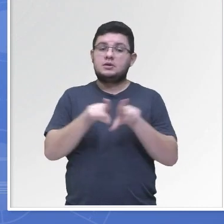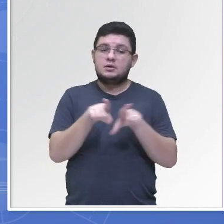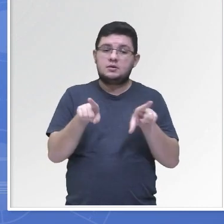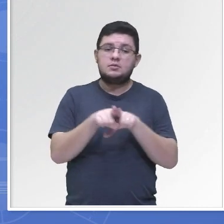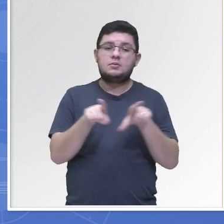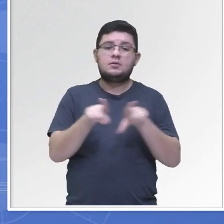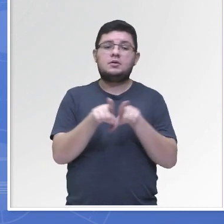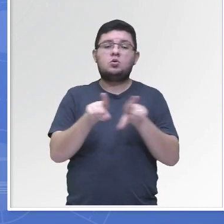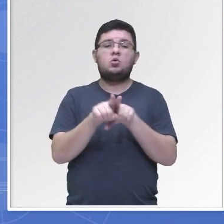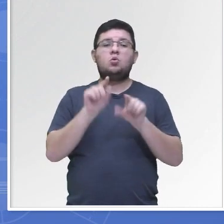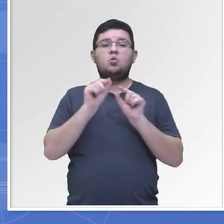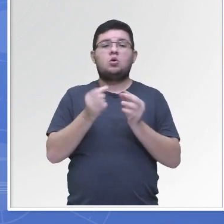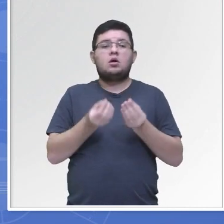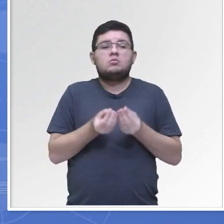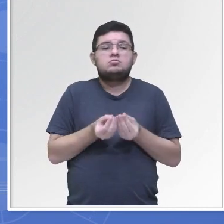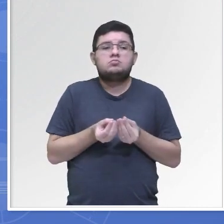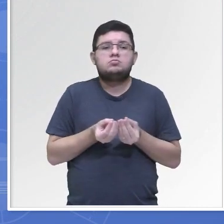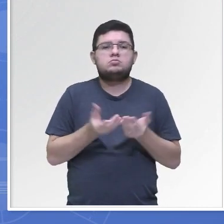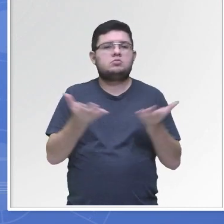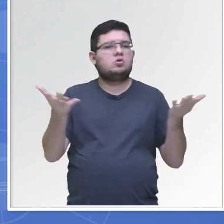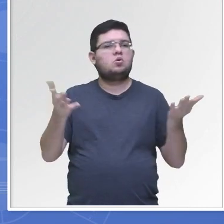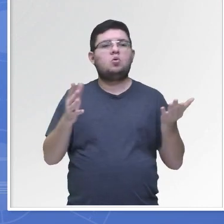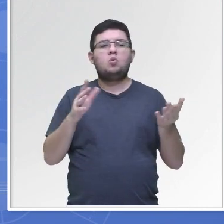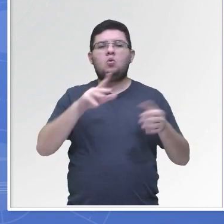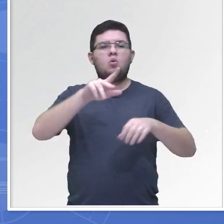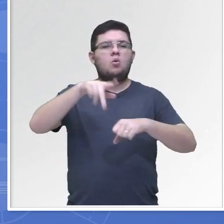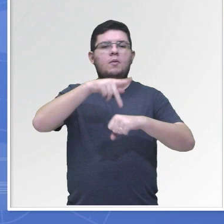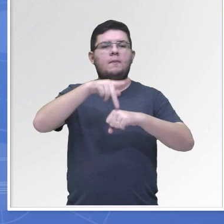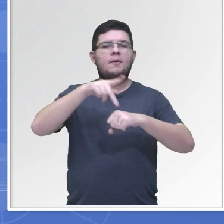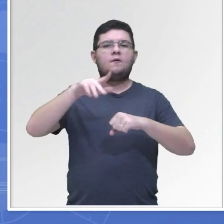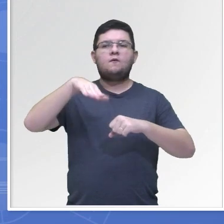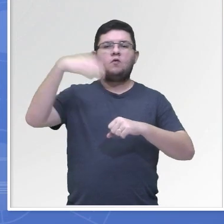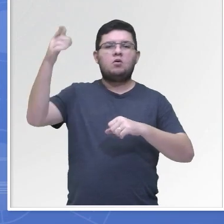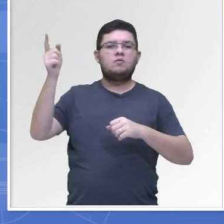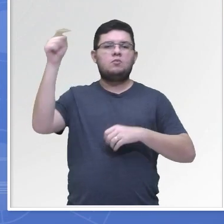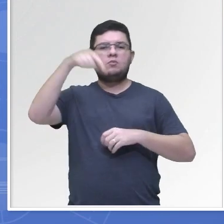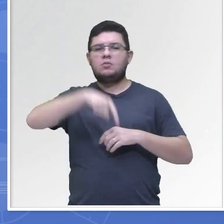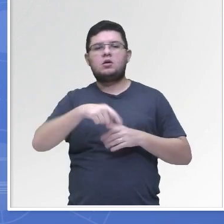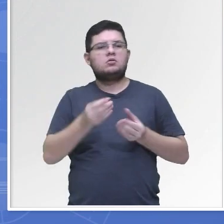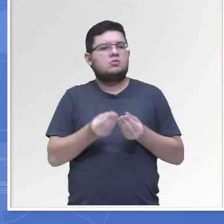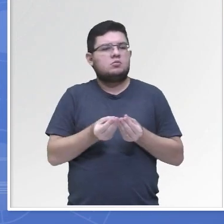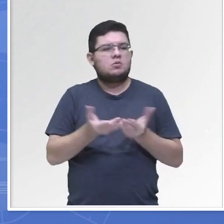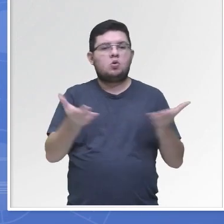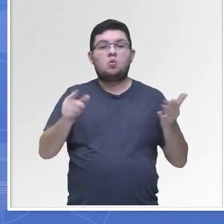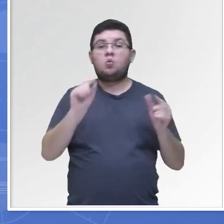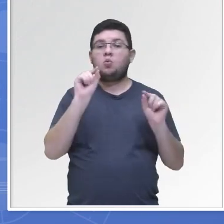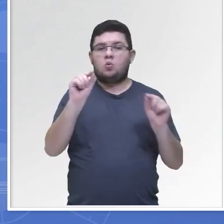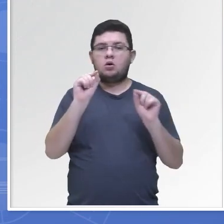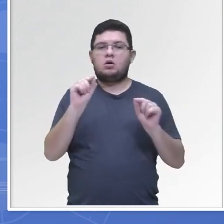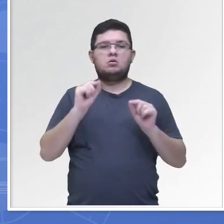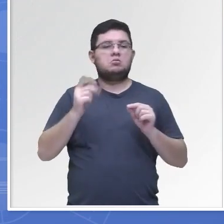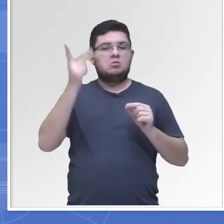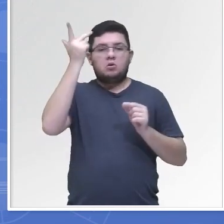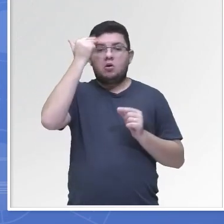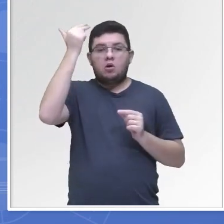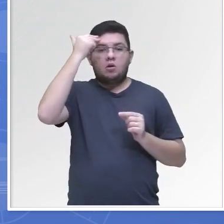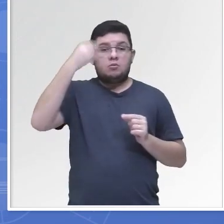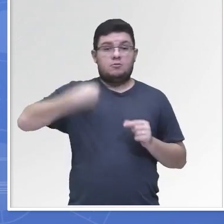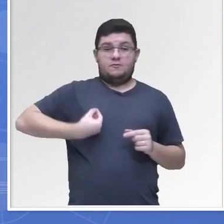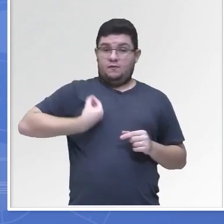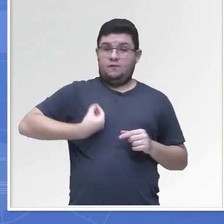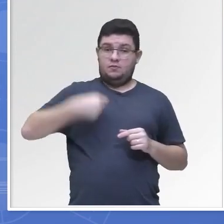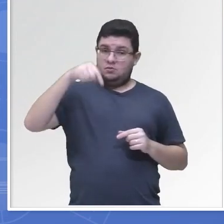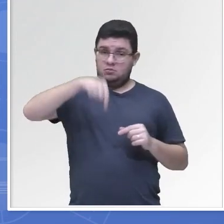os estrangeiros que viviam no Brasil. Vamos tirar aquela característica da imigração, aquela separação, nós